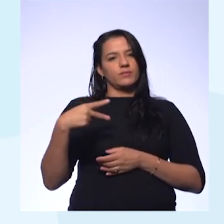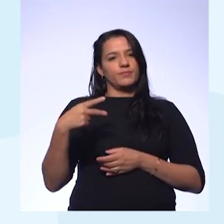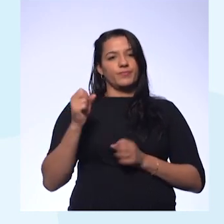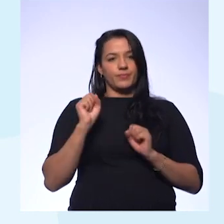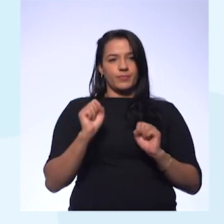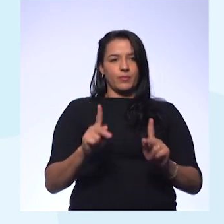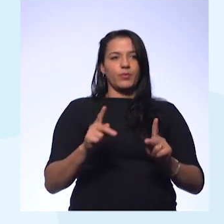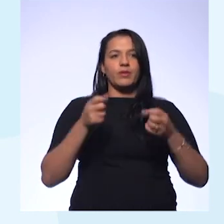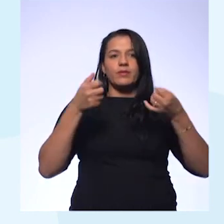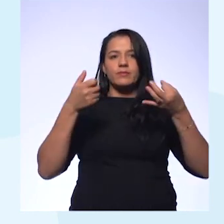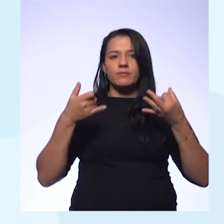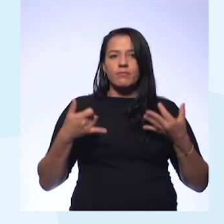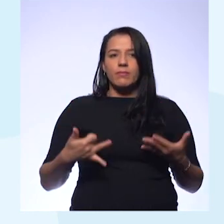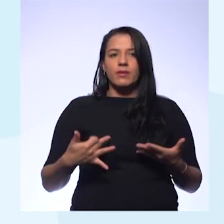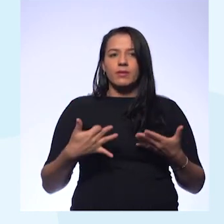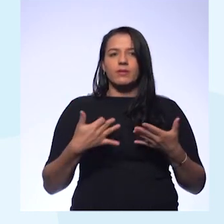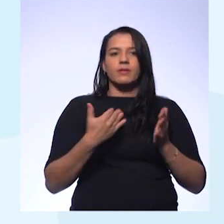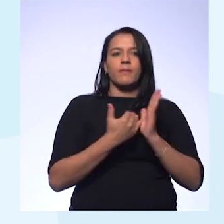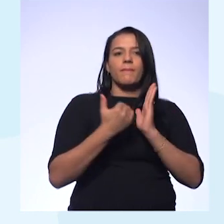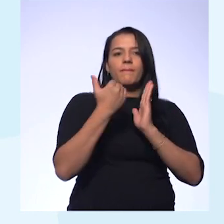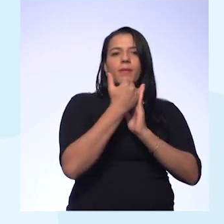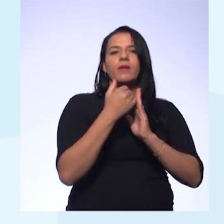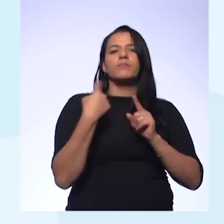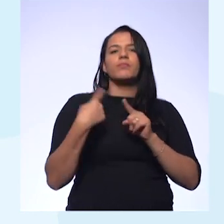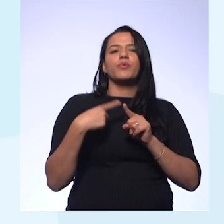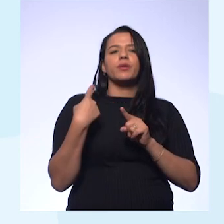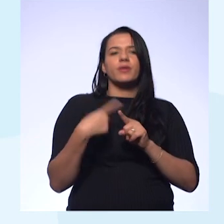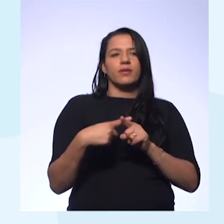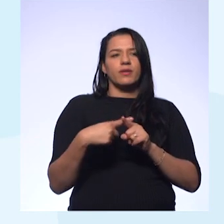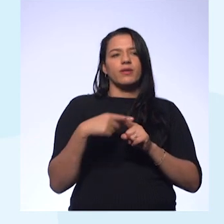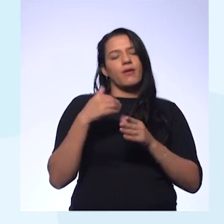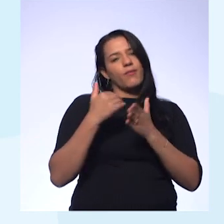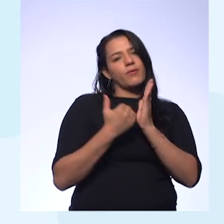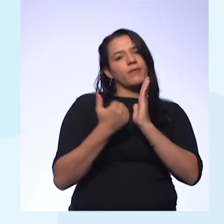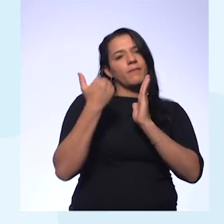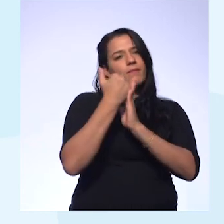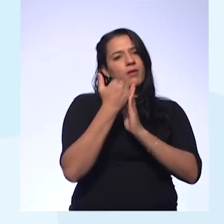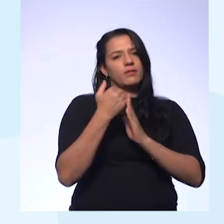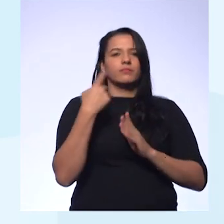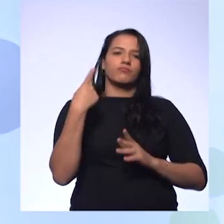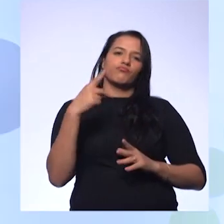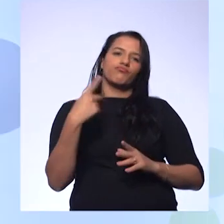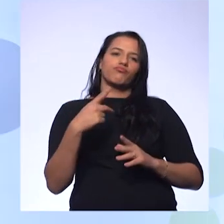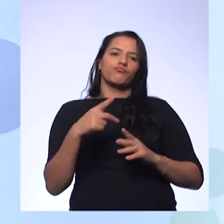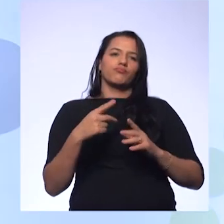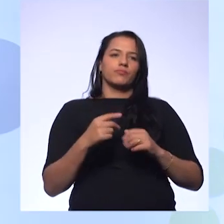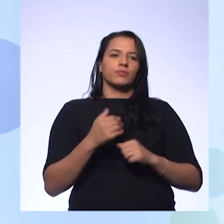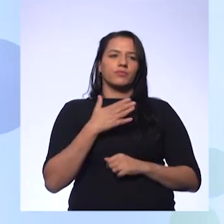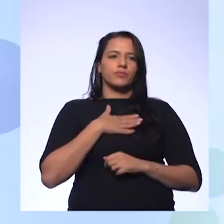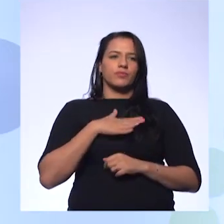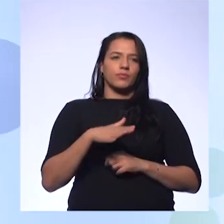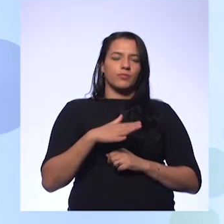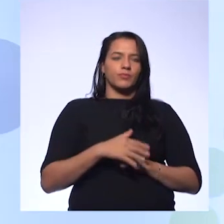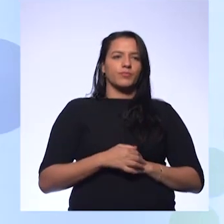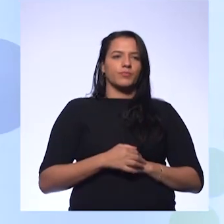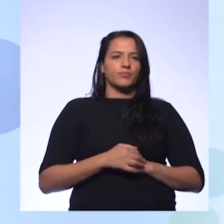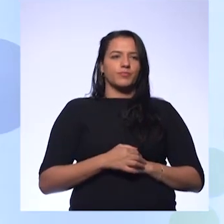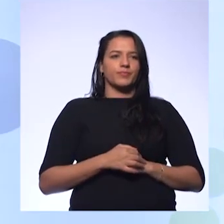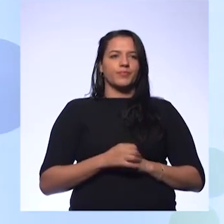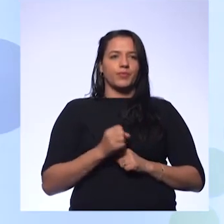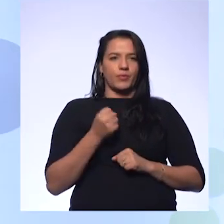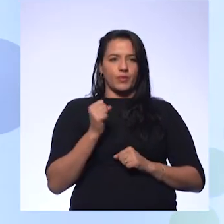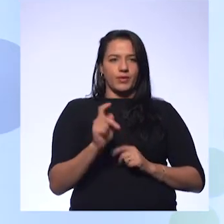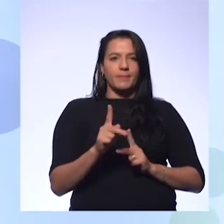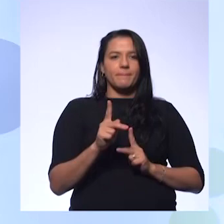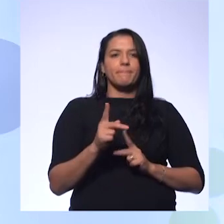justificativa. Não esqueçam da justificativa, que é isso que nos interessa, que vocês formulem argumentos para defender uma ideia.